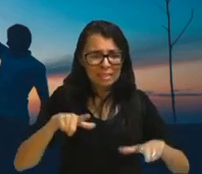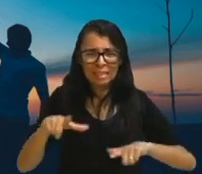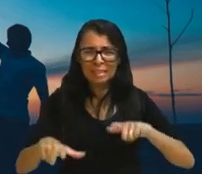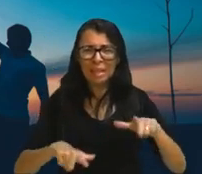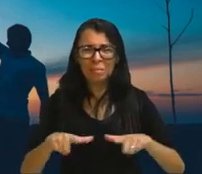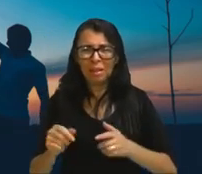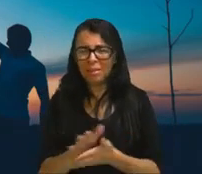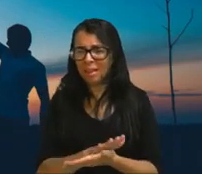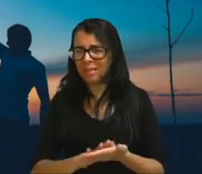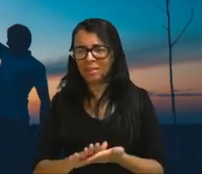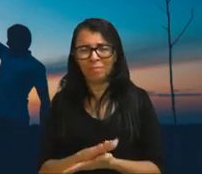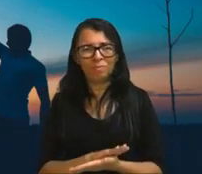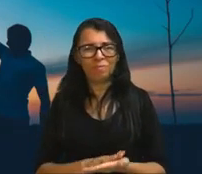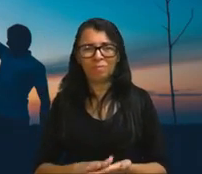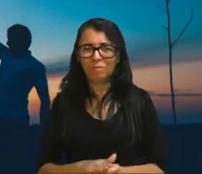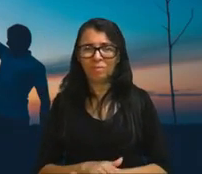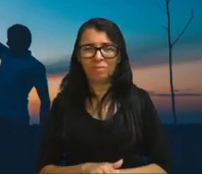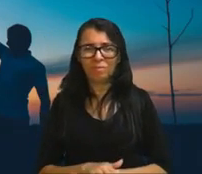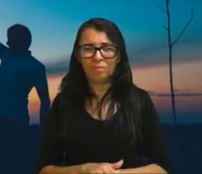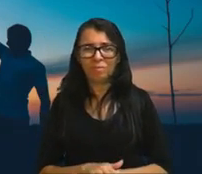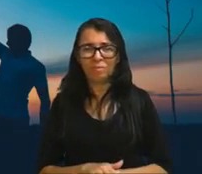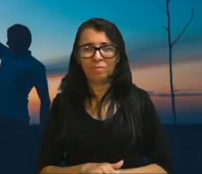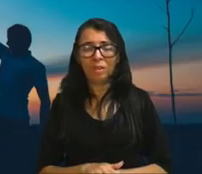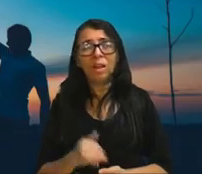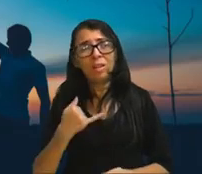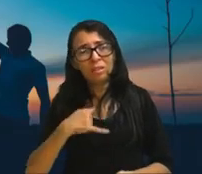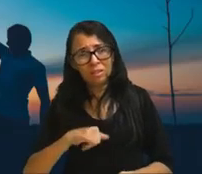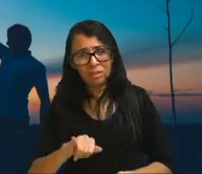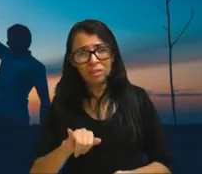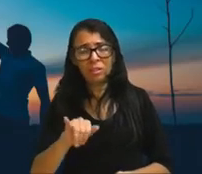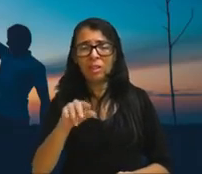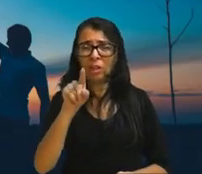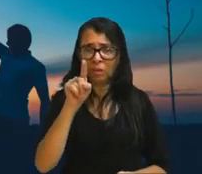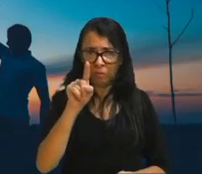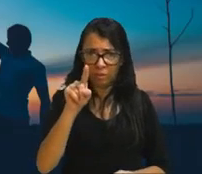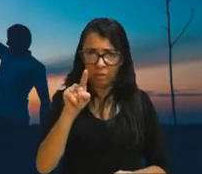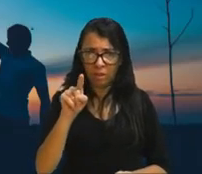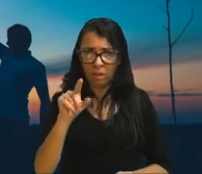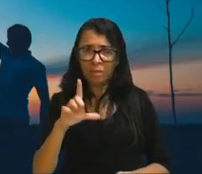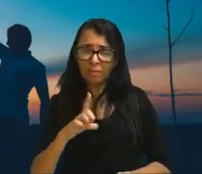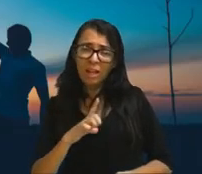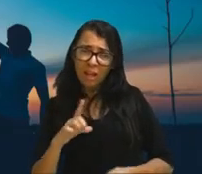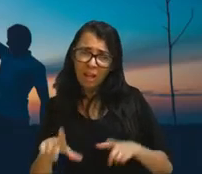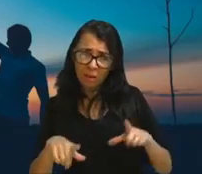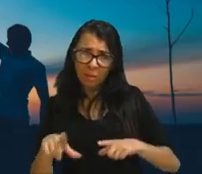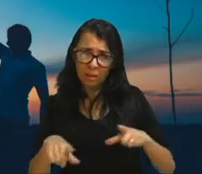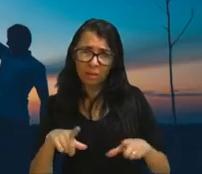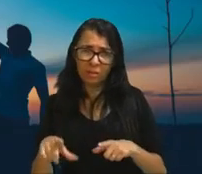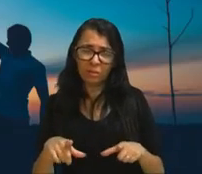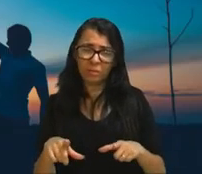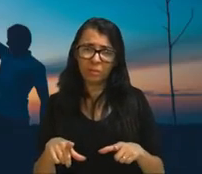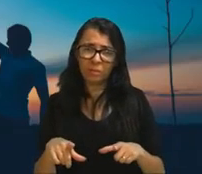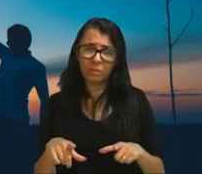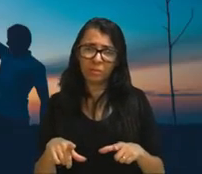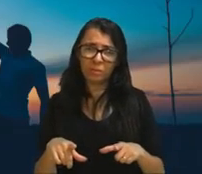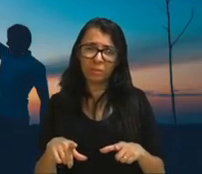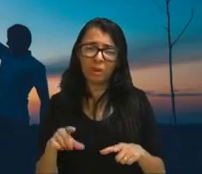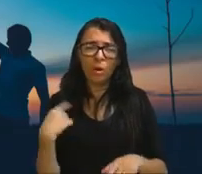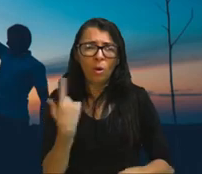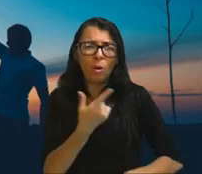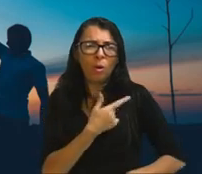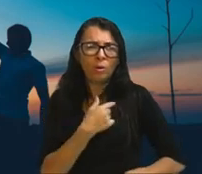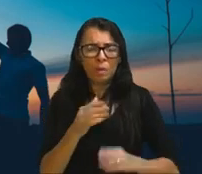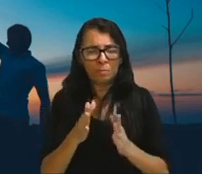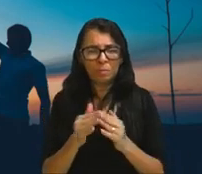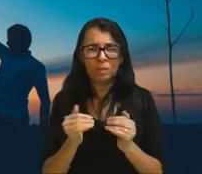básica. Continue contribuindo para que a obra de Deus continue avançando. Porque a pandemia tema, o povo